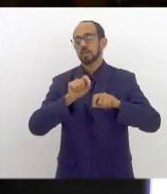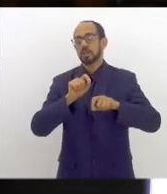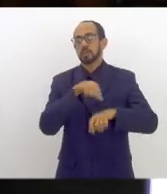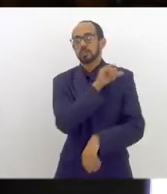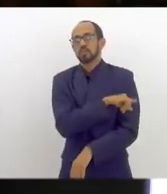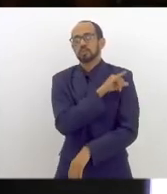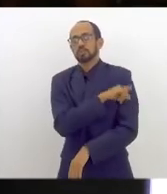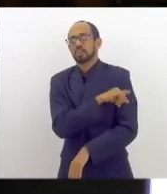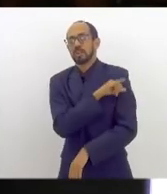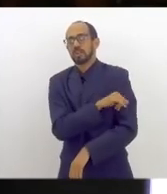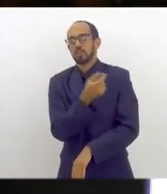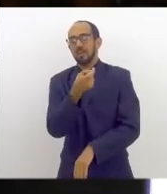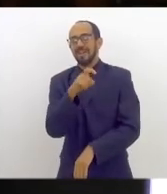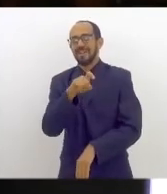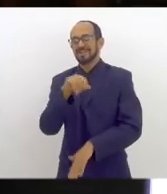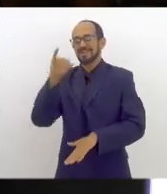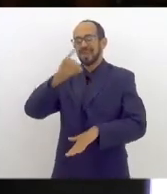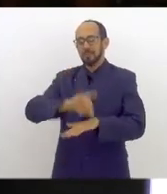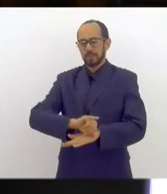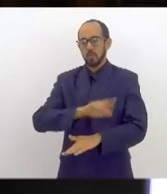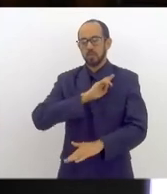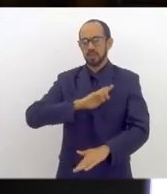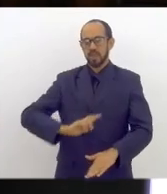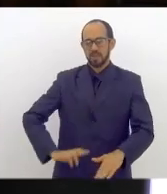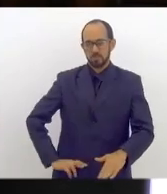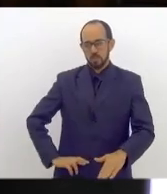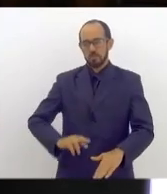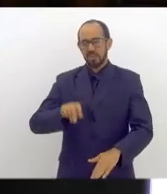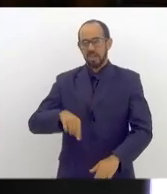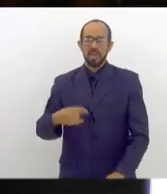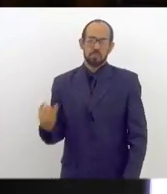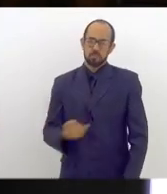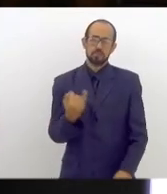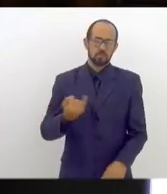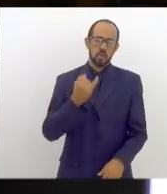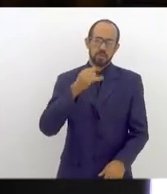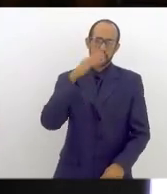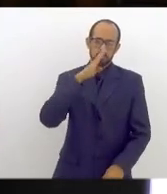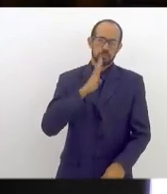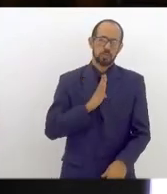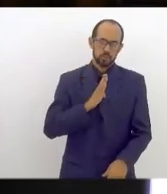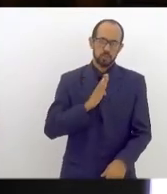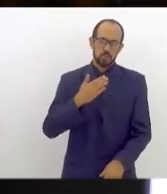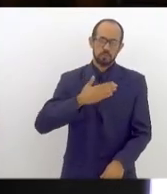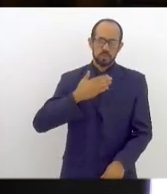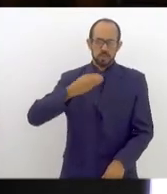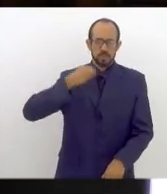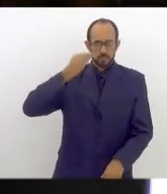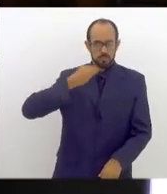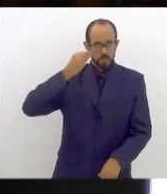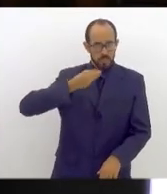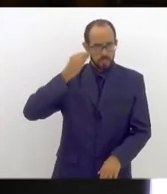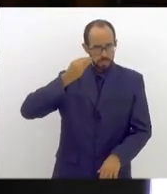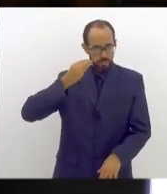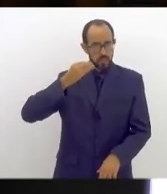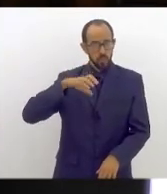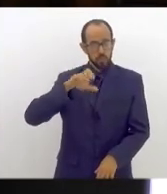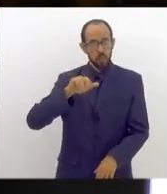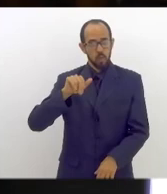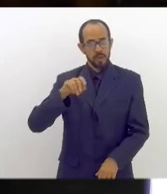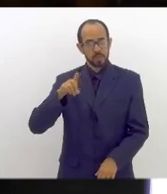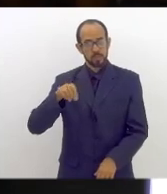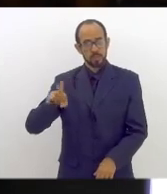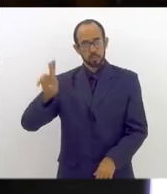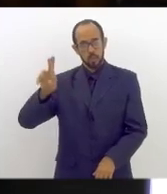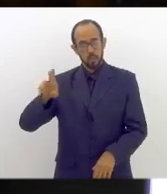foi capital da República até a década de 60 a minha experiência enquanto o corregedor eleitoral e contra o